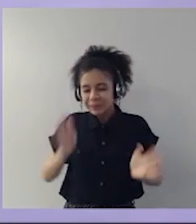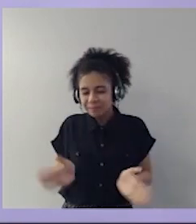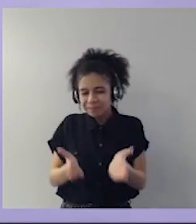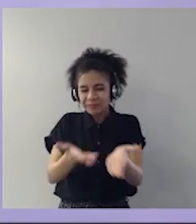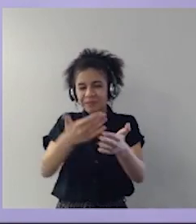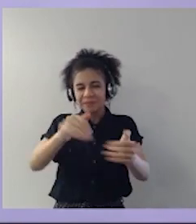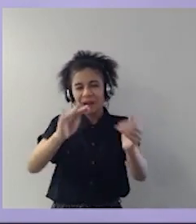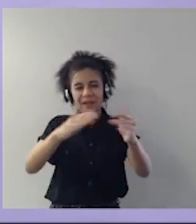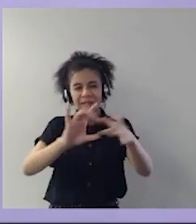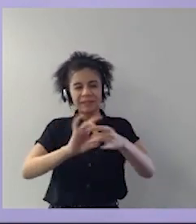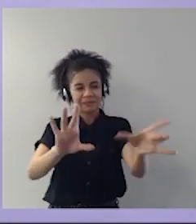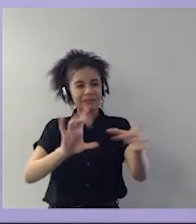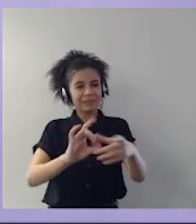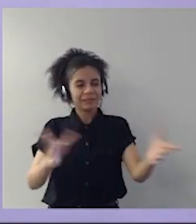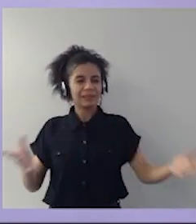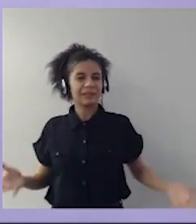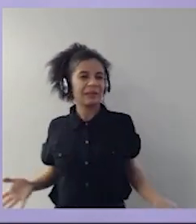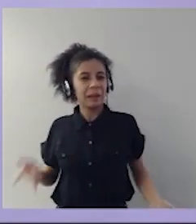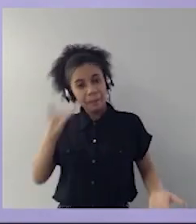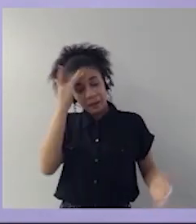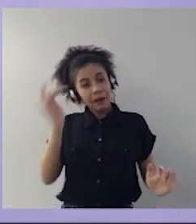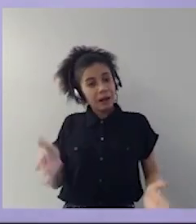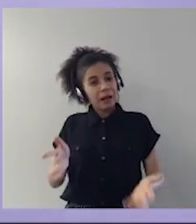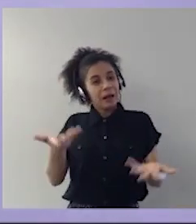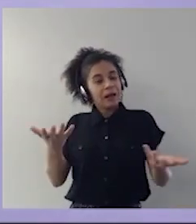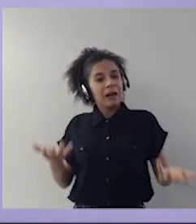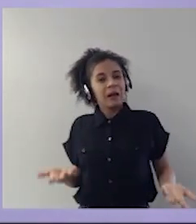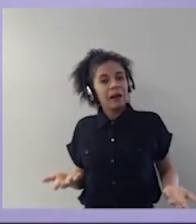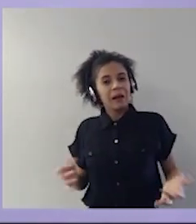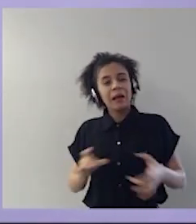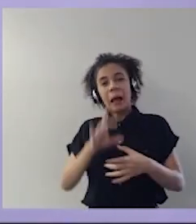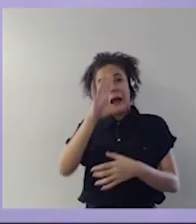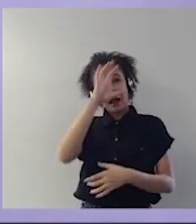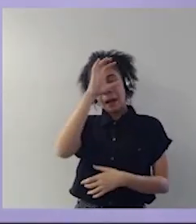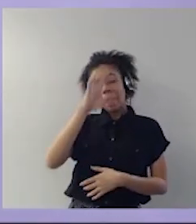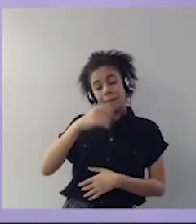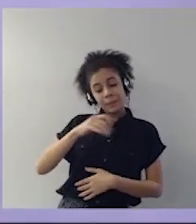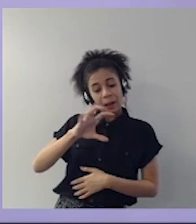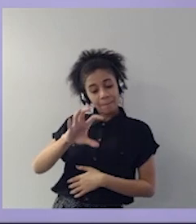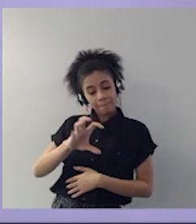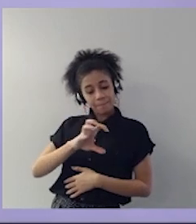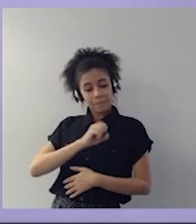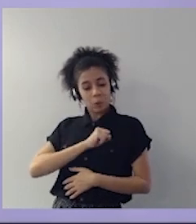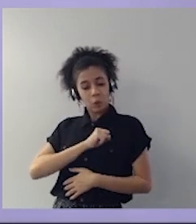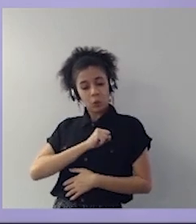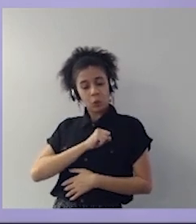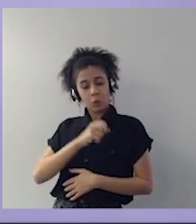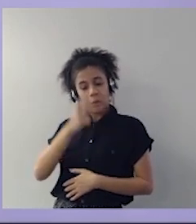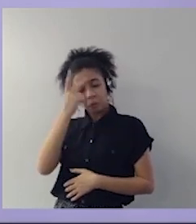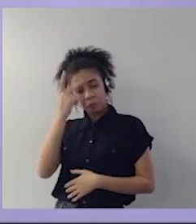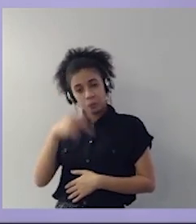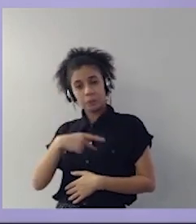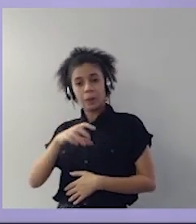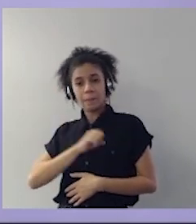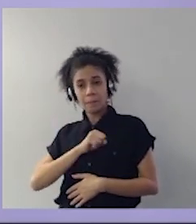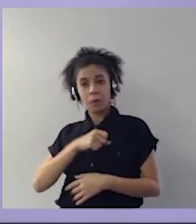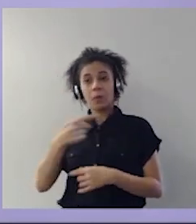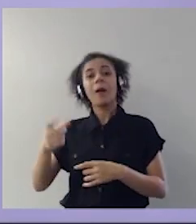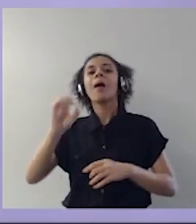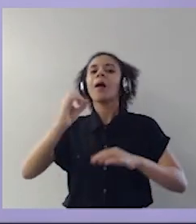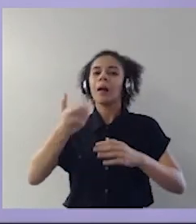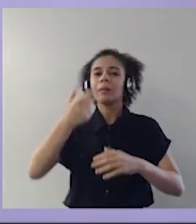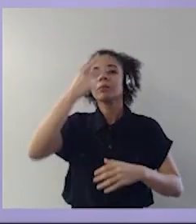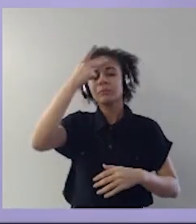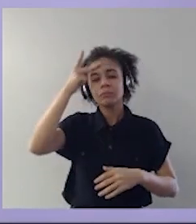empurrõezinhos, nudges, conclamando as pessoas a terem amor por si e pelo próximo. Há manifestações, sim, de